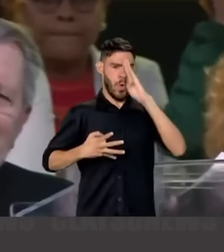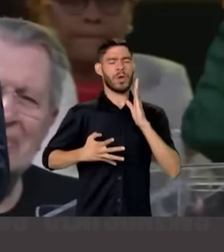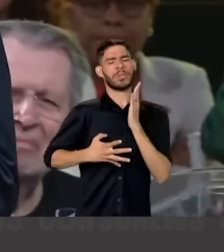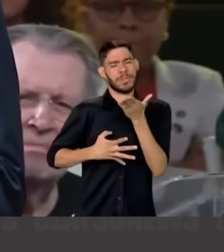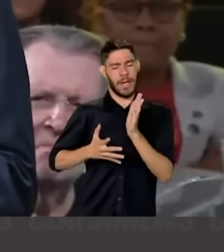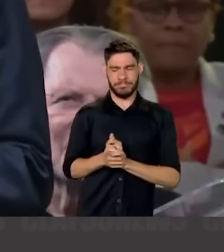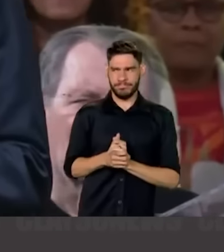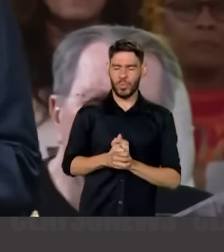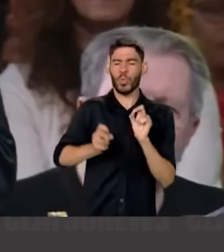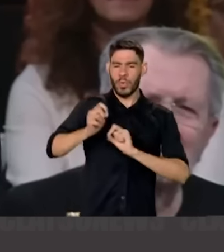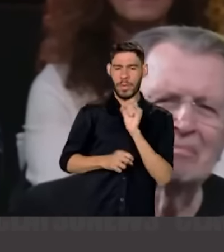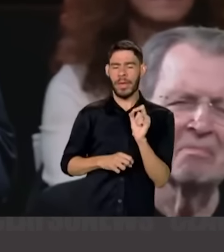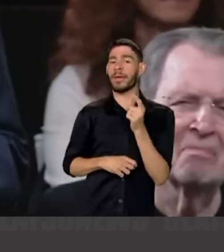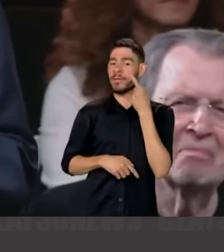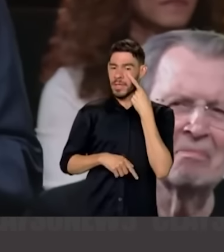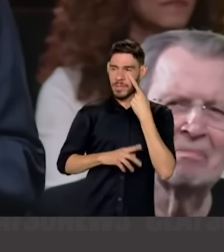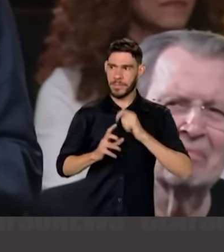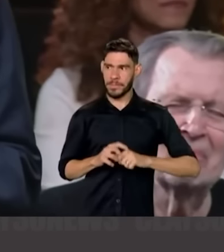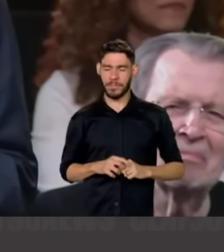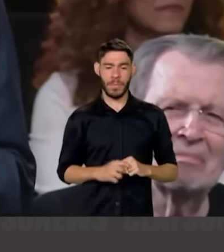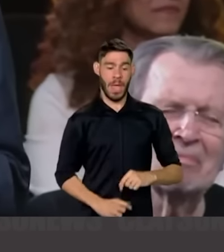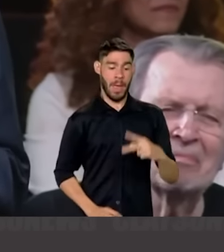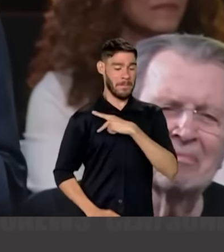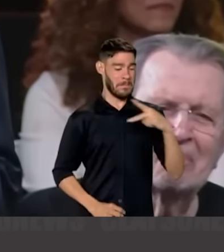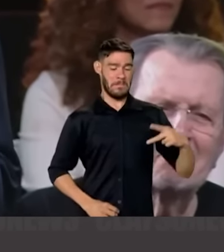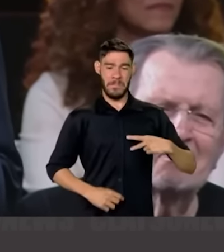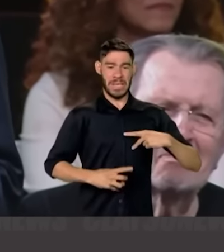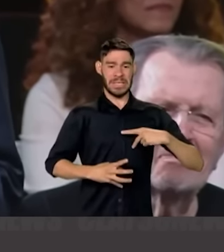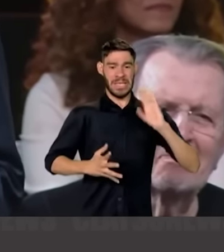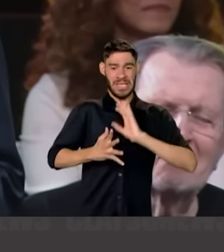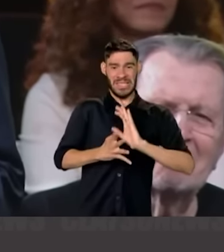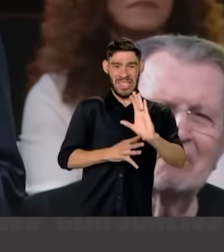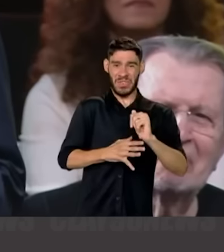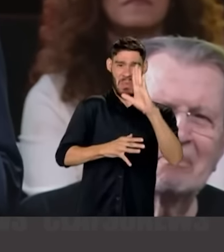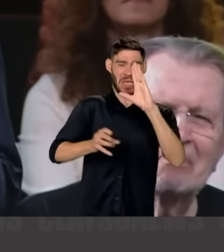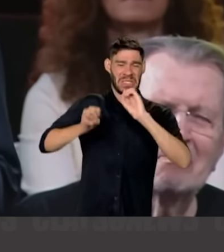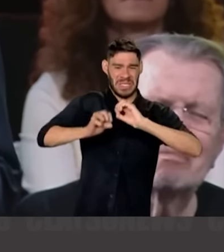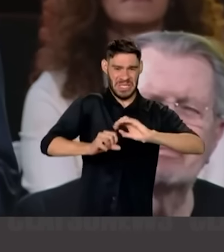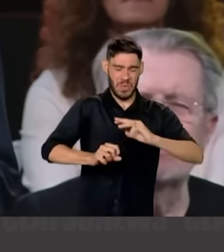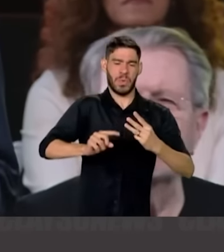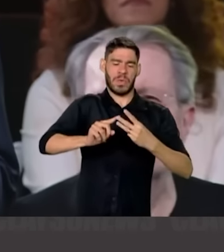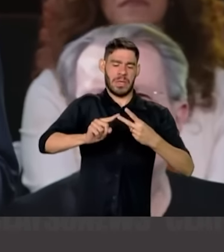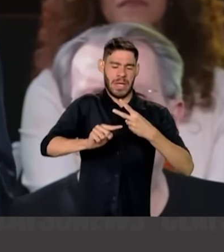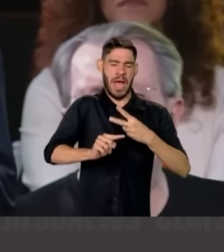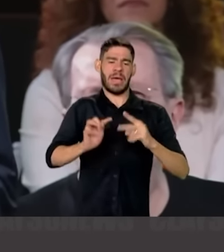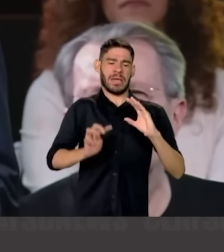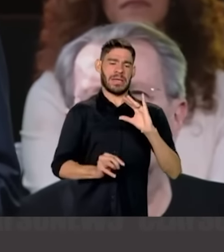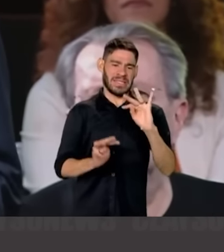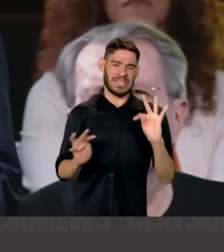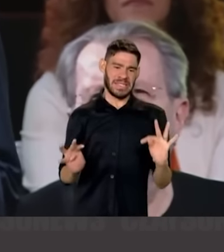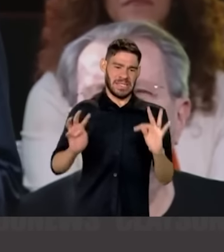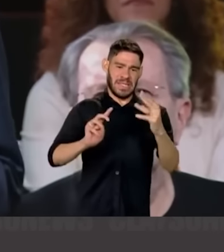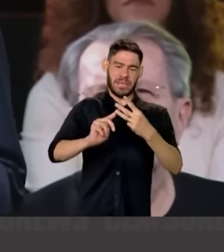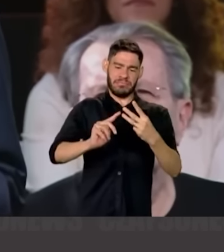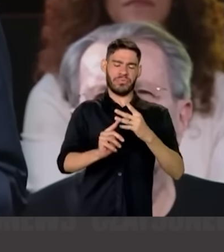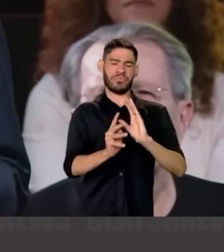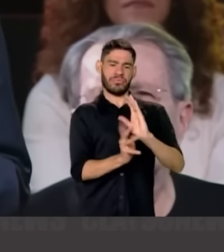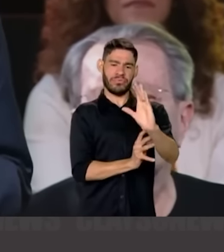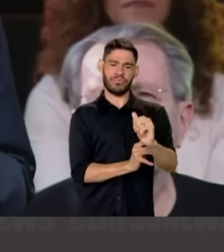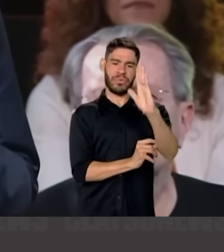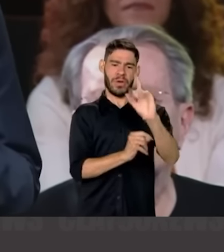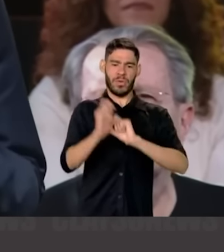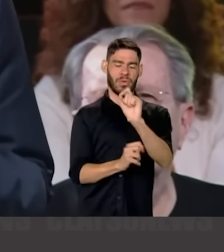que engraçado, eu sou na história do Brasil o presidente que mais investiu em educação, que mais investiu em ciência e tecnologia, que mais